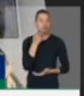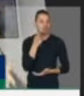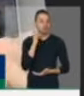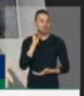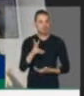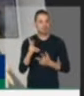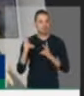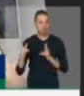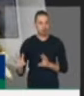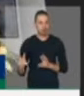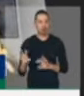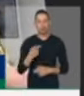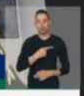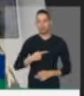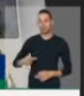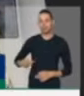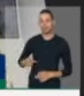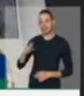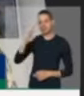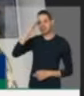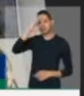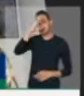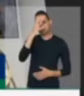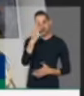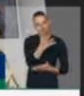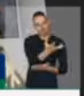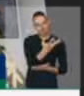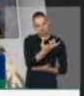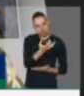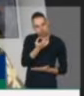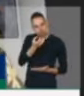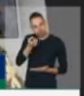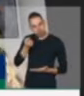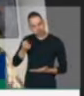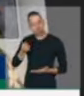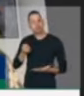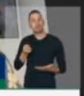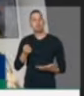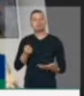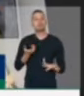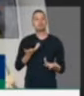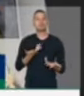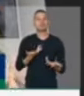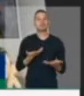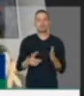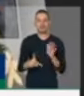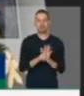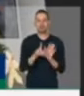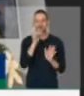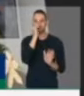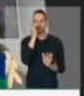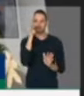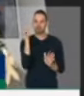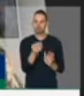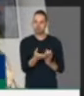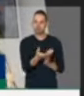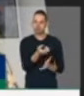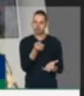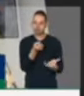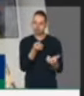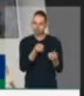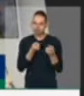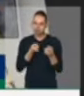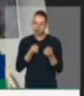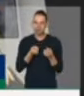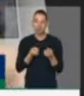do presidente da República de trazer para suas aventuras fora da legalidade o comando das